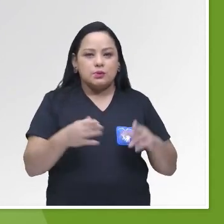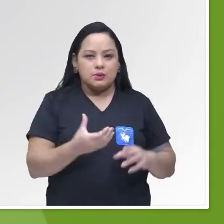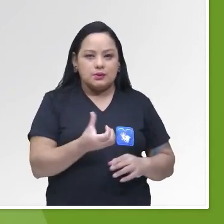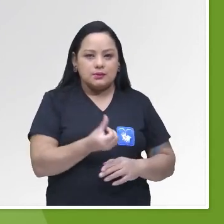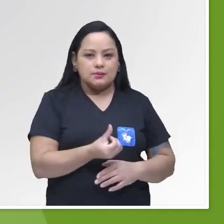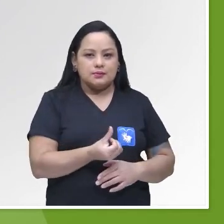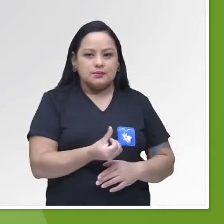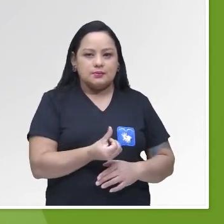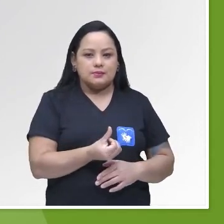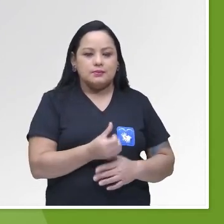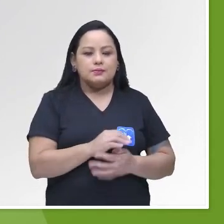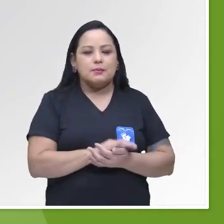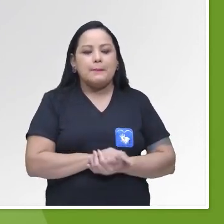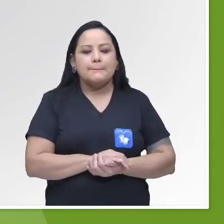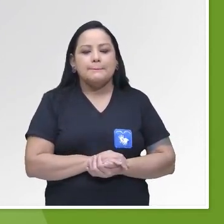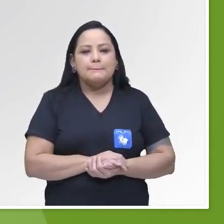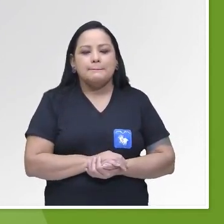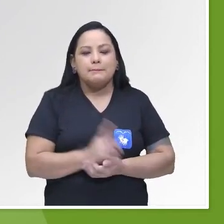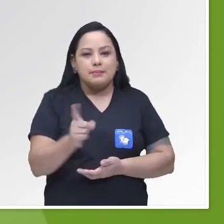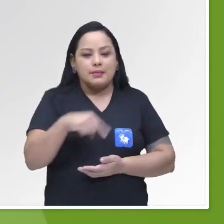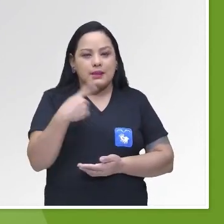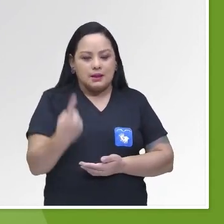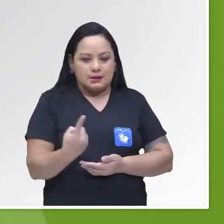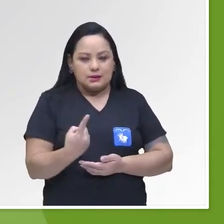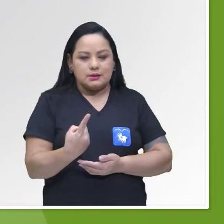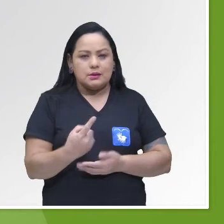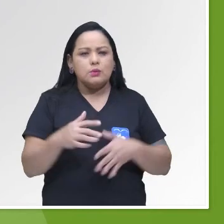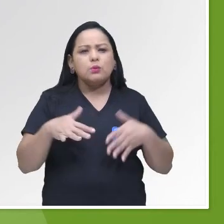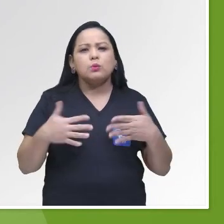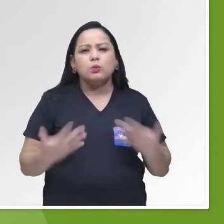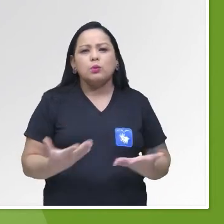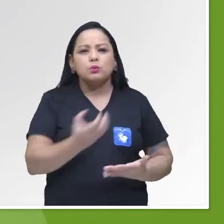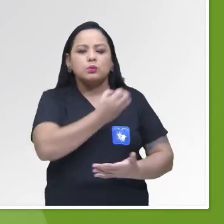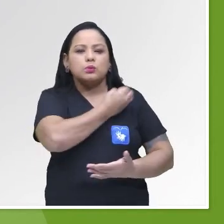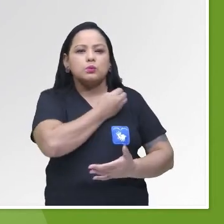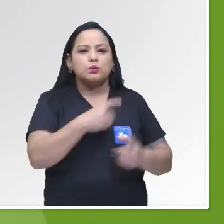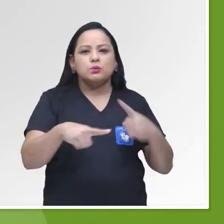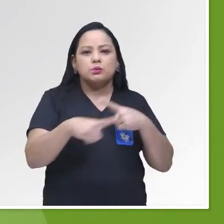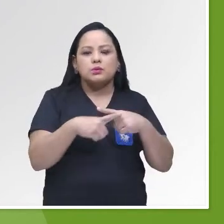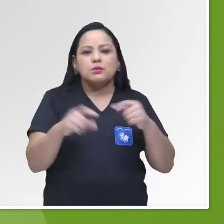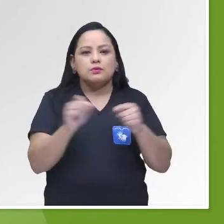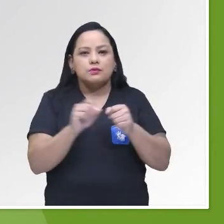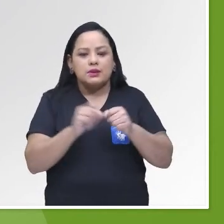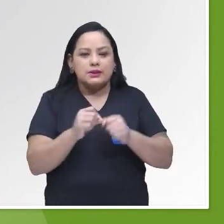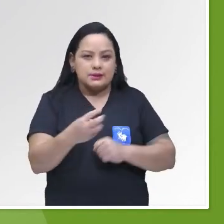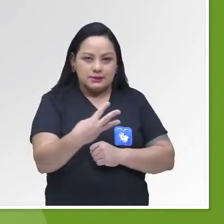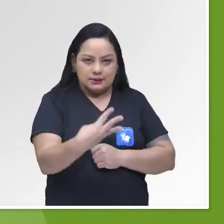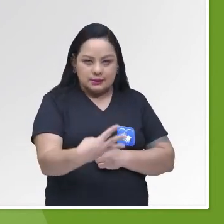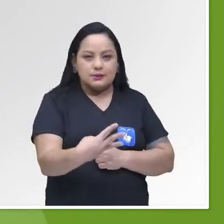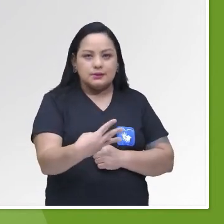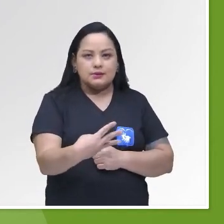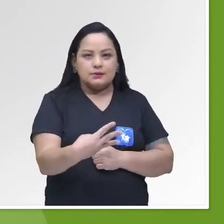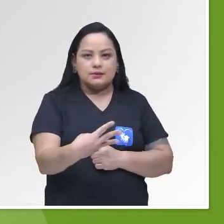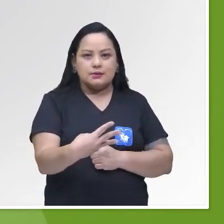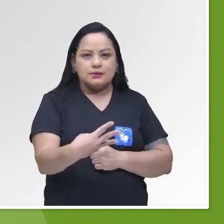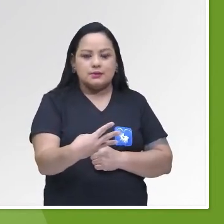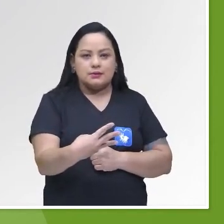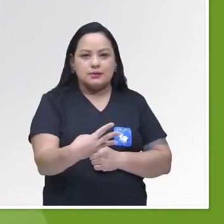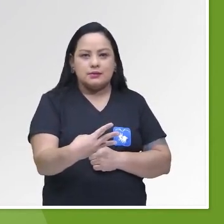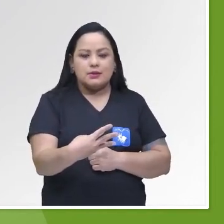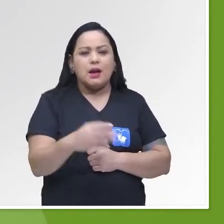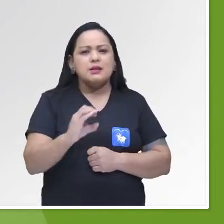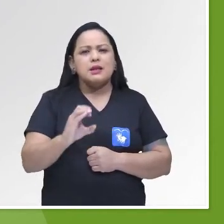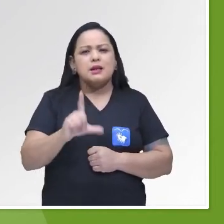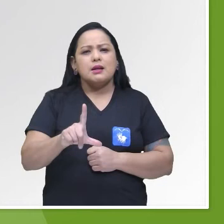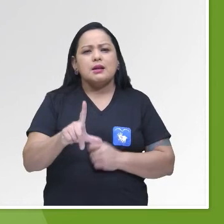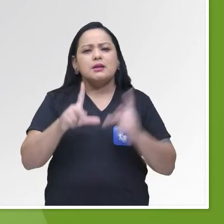6. E aí, qual é o número que, multiplicando aqui o 3, vai fazer com que o cloro